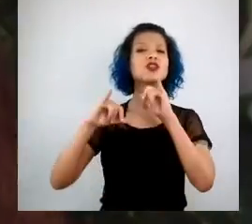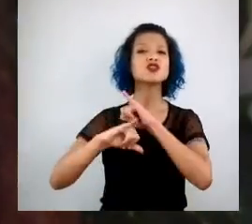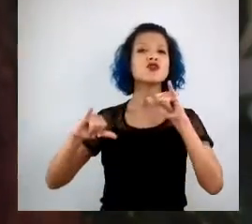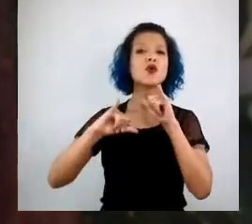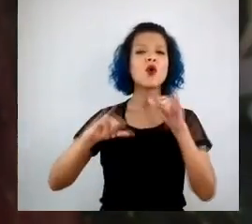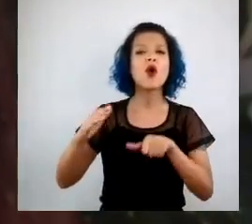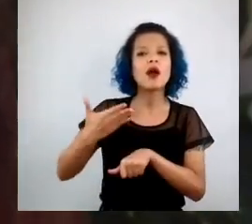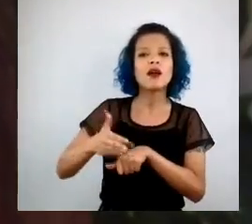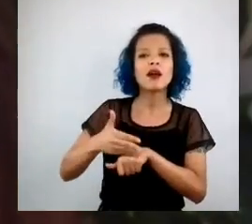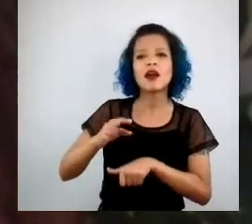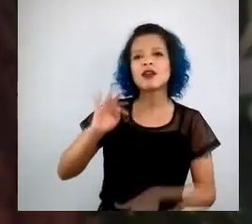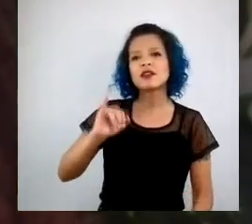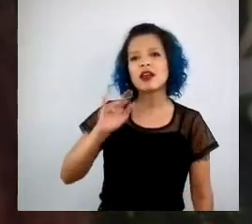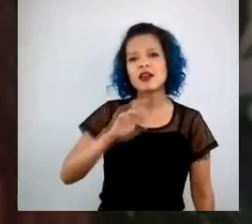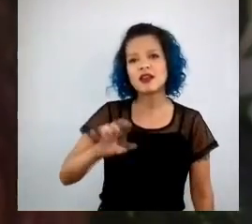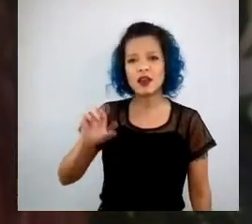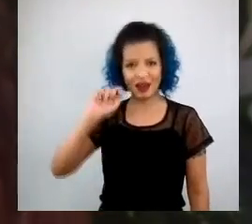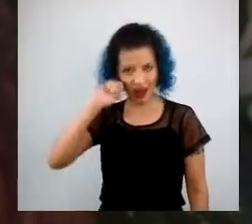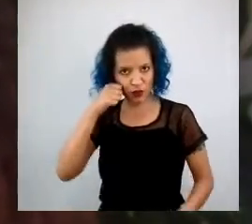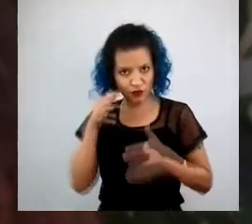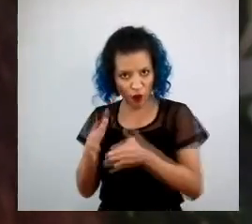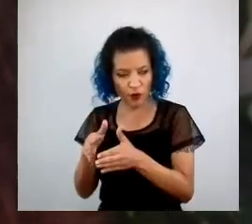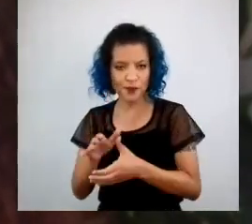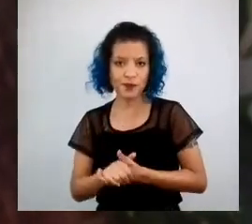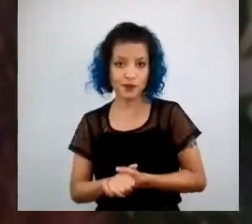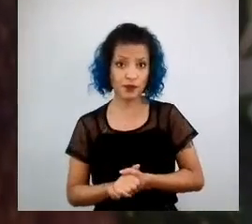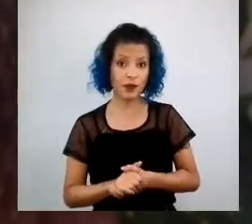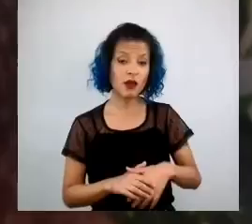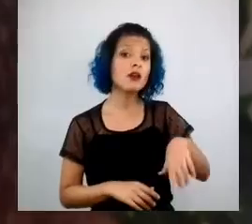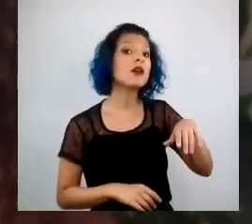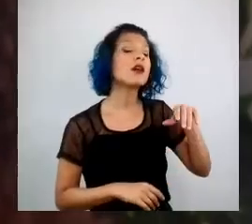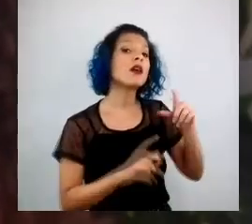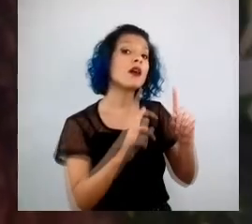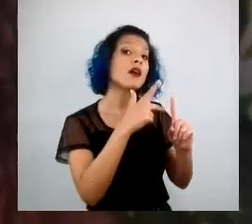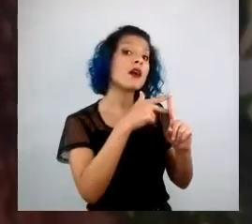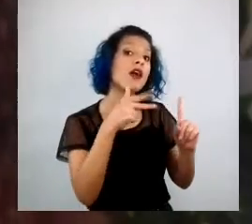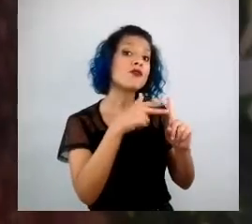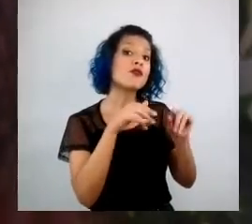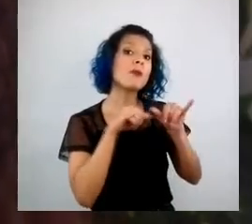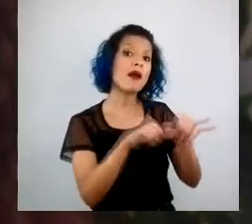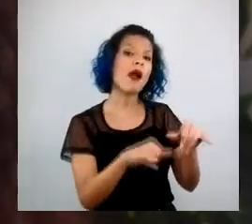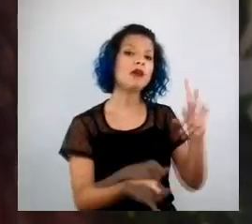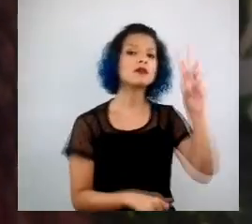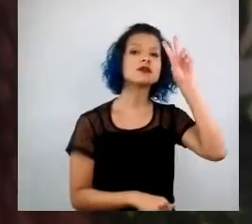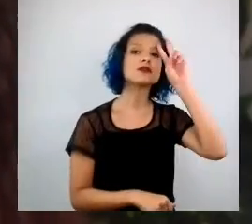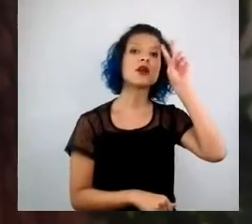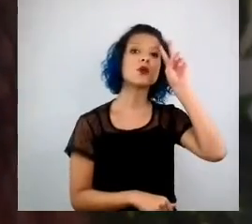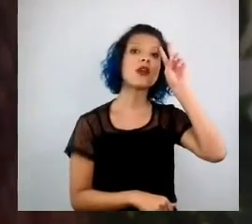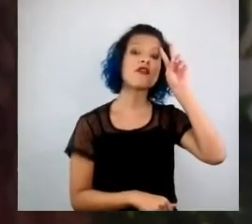do Carrefour, na segunda-feira, depois do assassinato racista do João